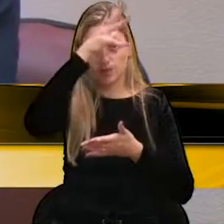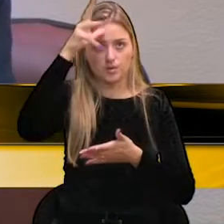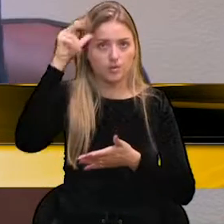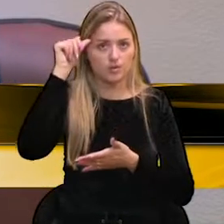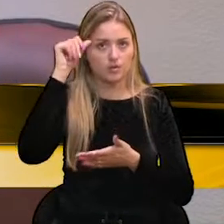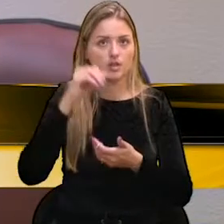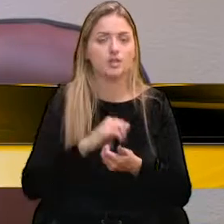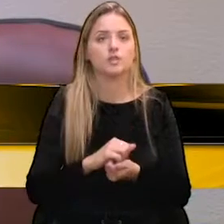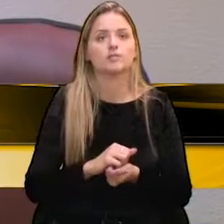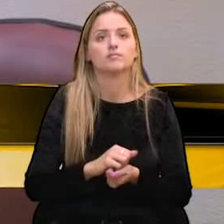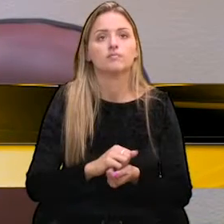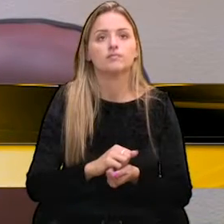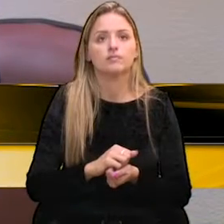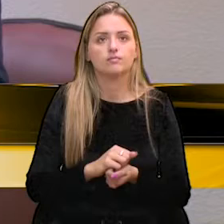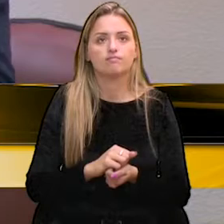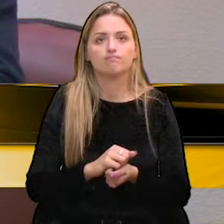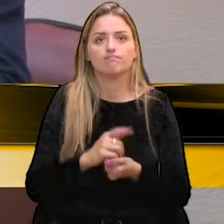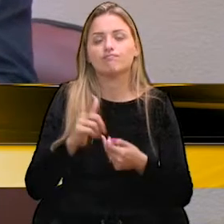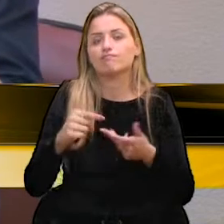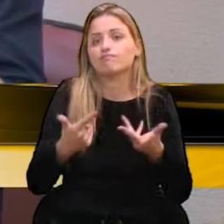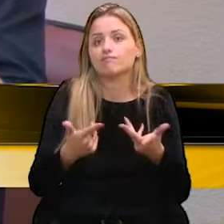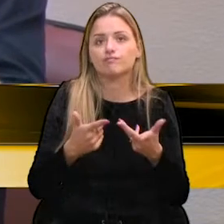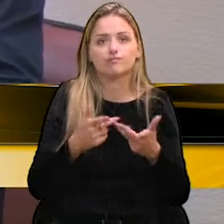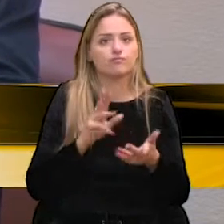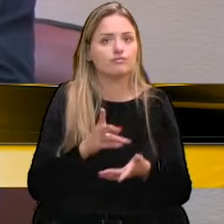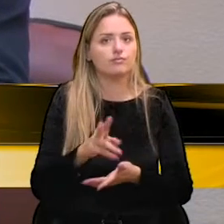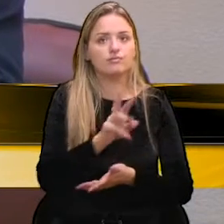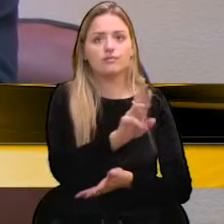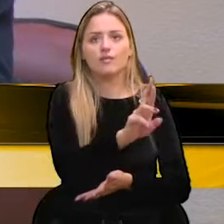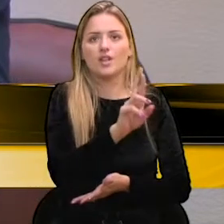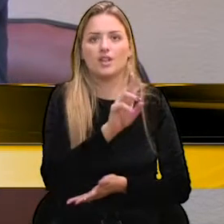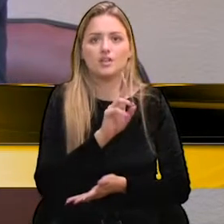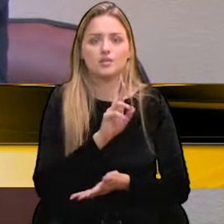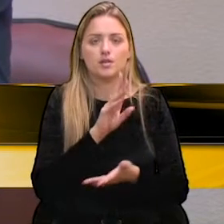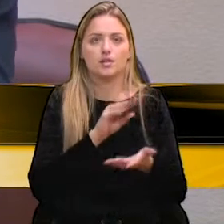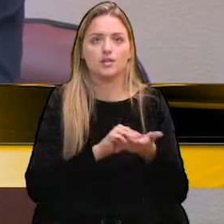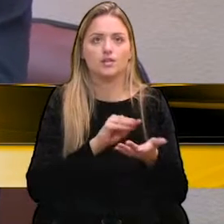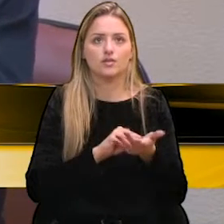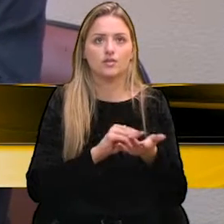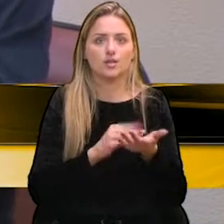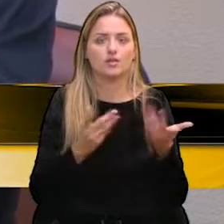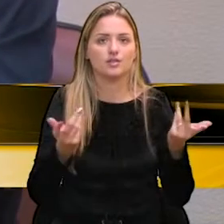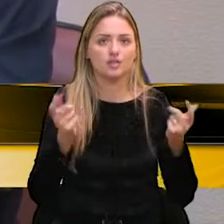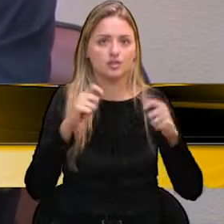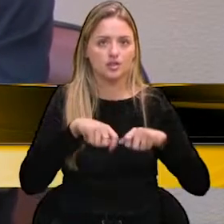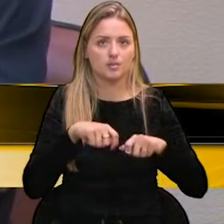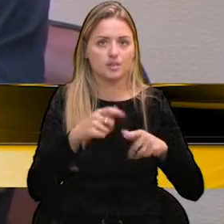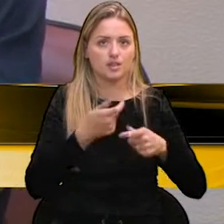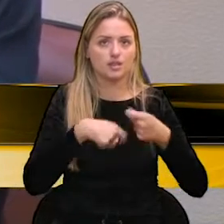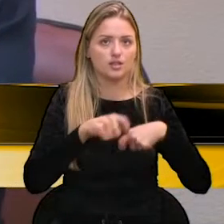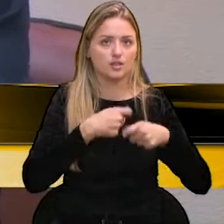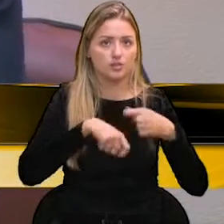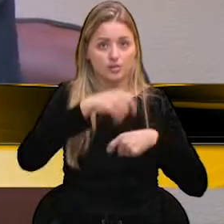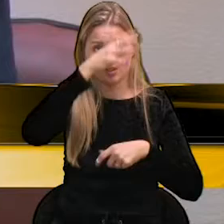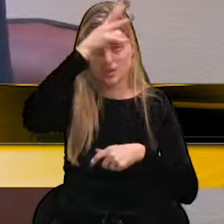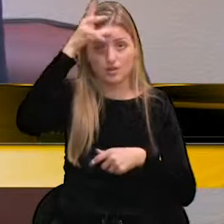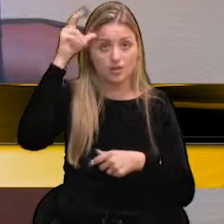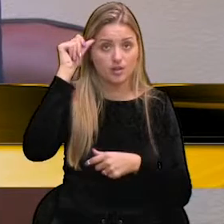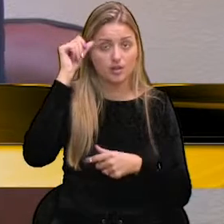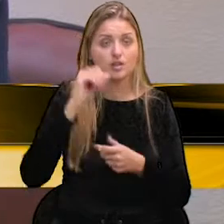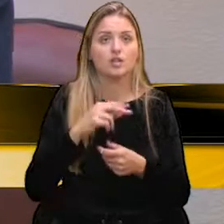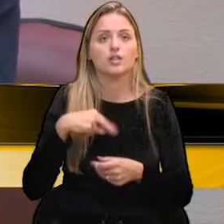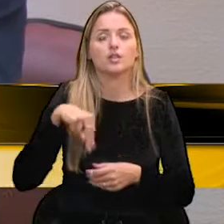Municipal. Mas tem sido sistemático as respostas deselegantes por parte de algumas figuras que trabalham na administração municipal.